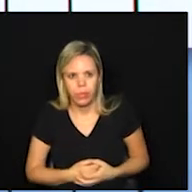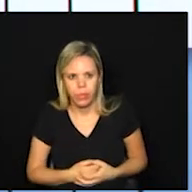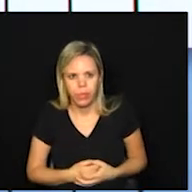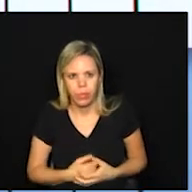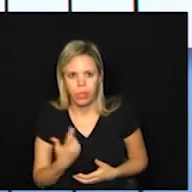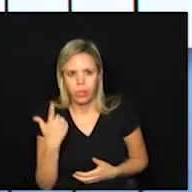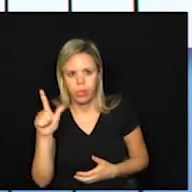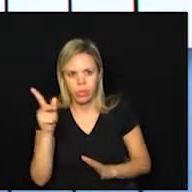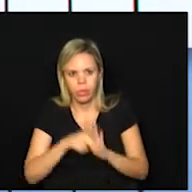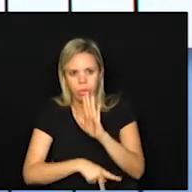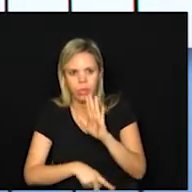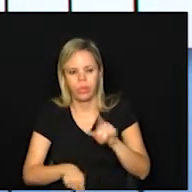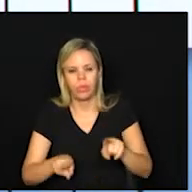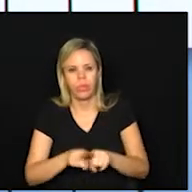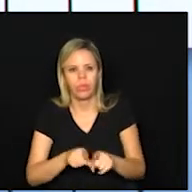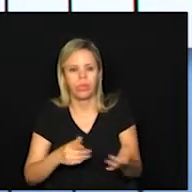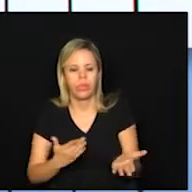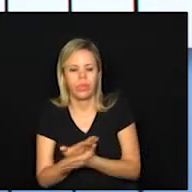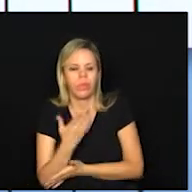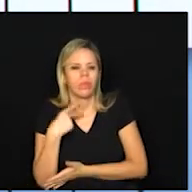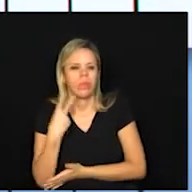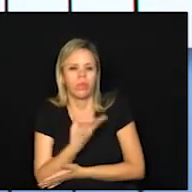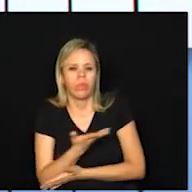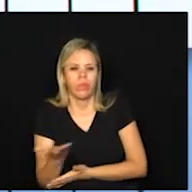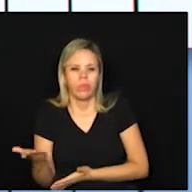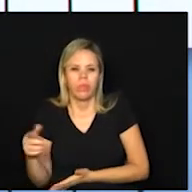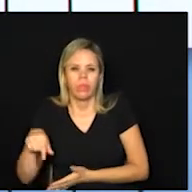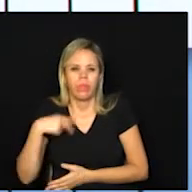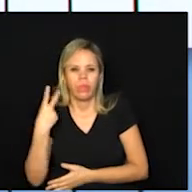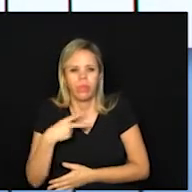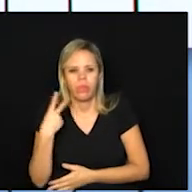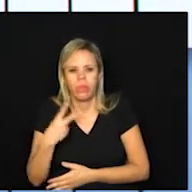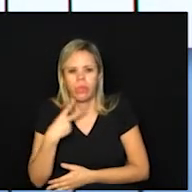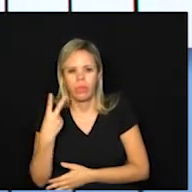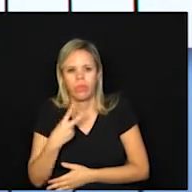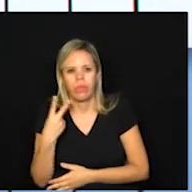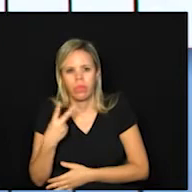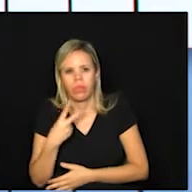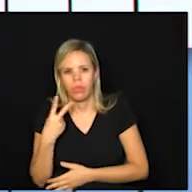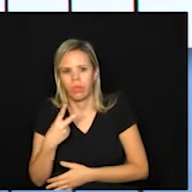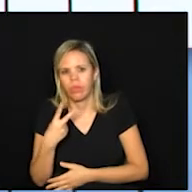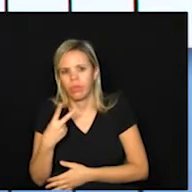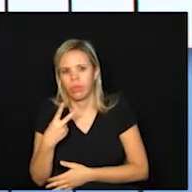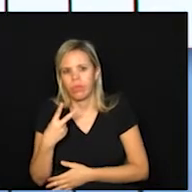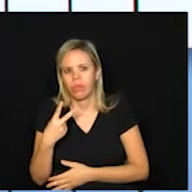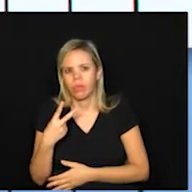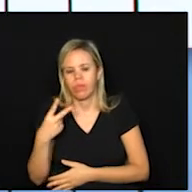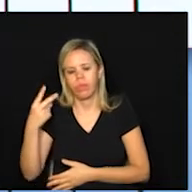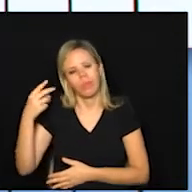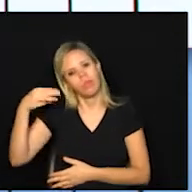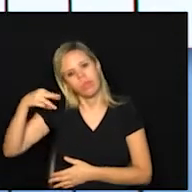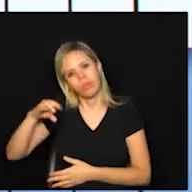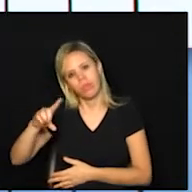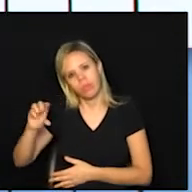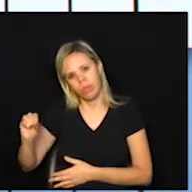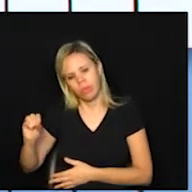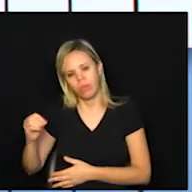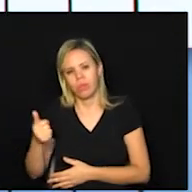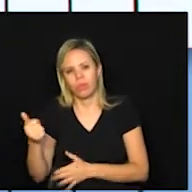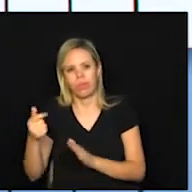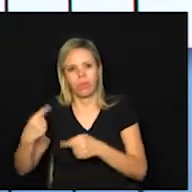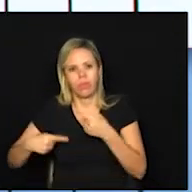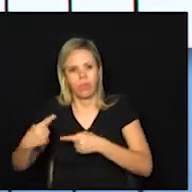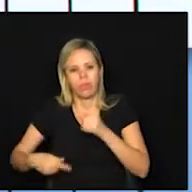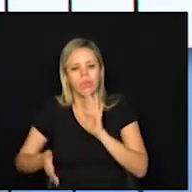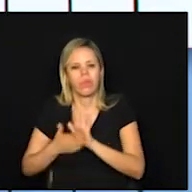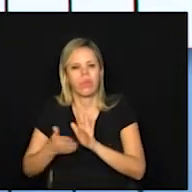Um outro projeto de autoria parlamentar é do vereador Marcelo da Farmácia, a primeira discussão da proposta que